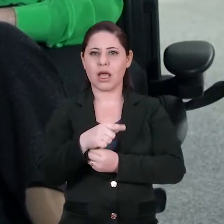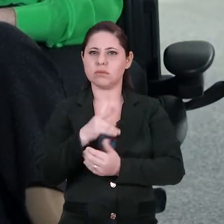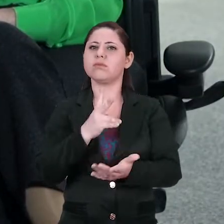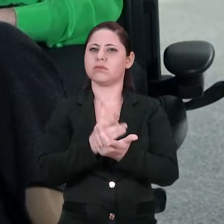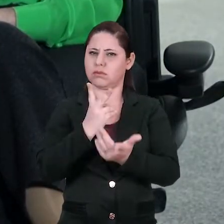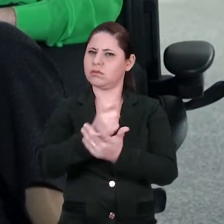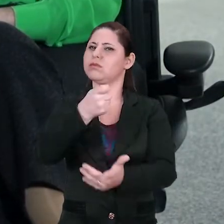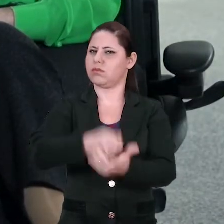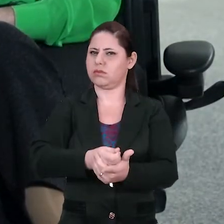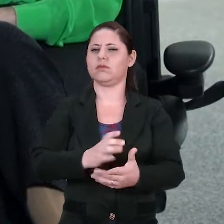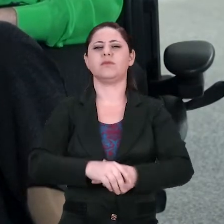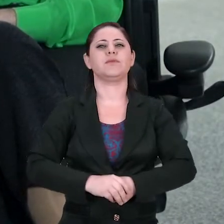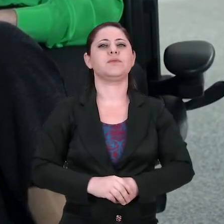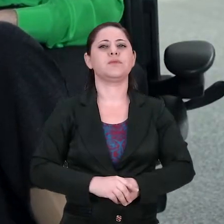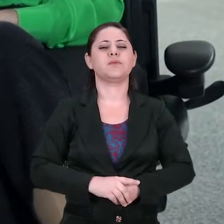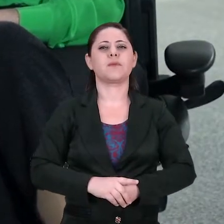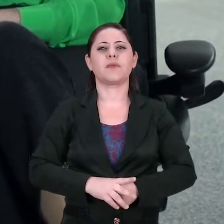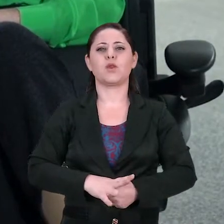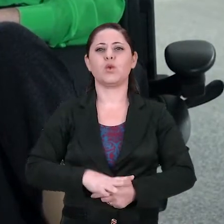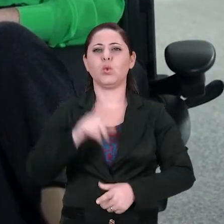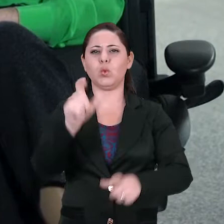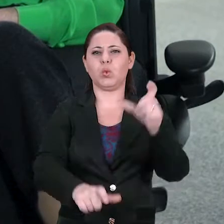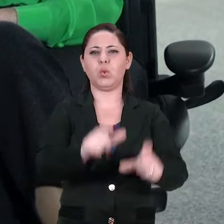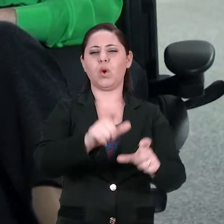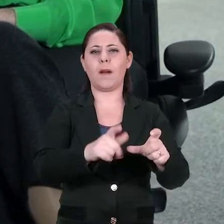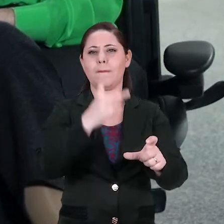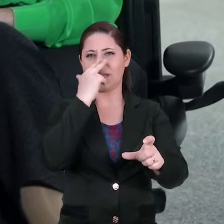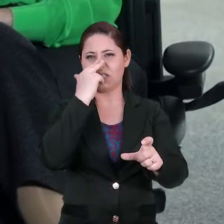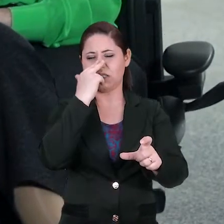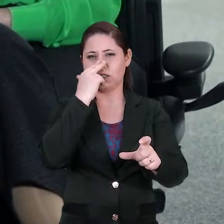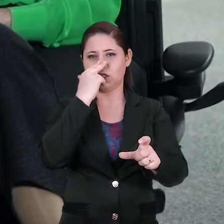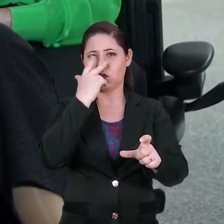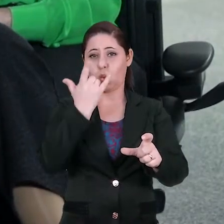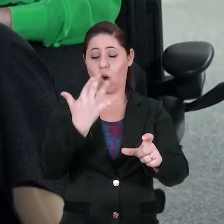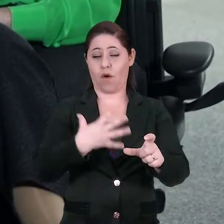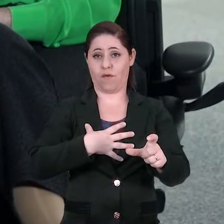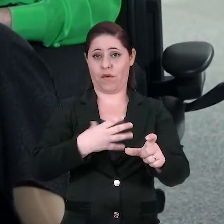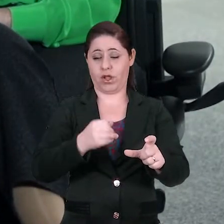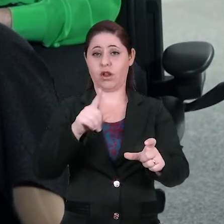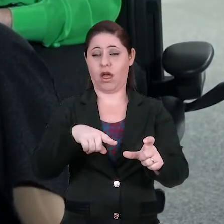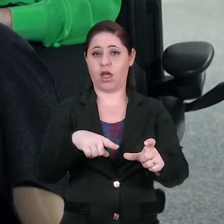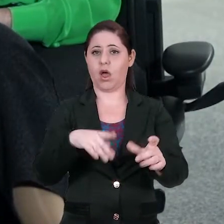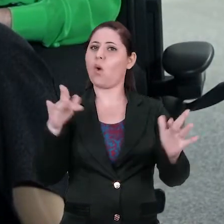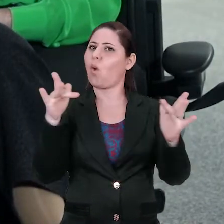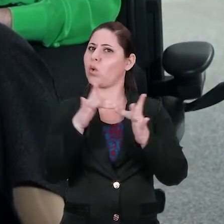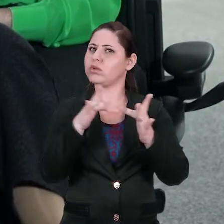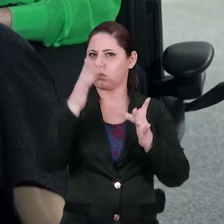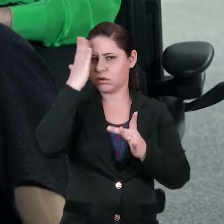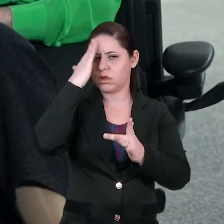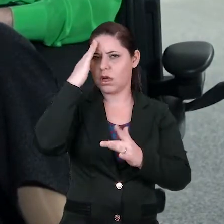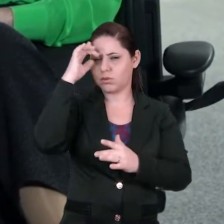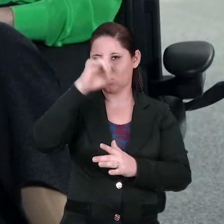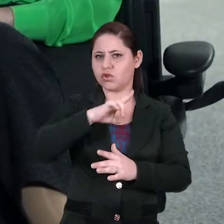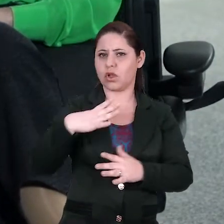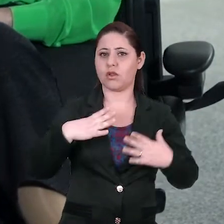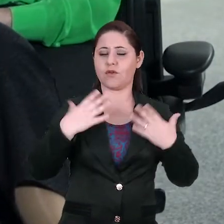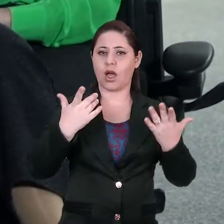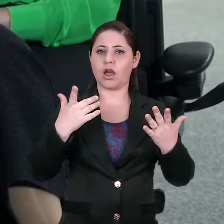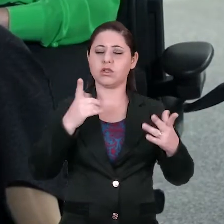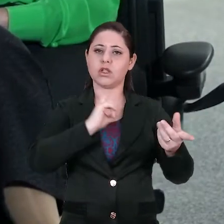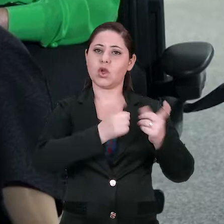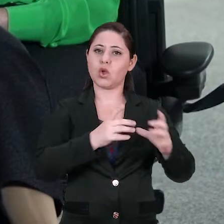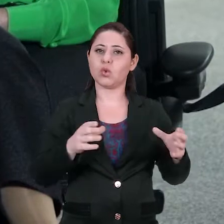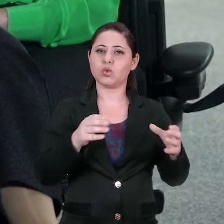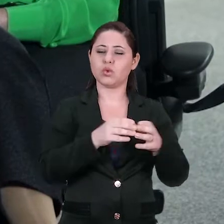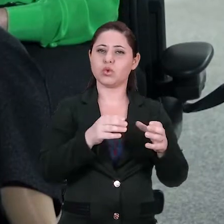tua relação? Porque eu sei que você leva muito a sério, né? Os teus afilhados são... Você mantém contato com eles mesmo, sabe? O dia do